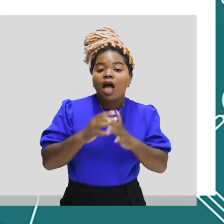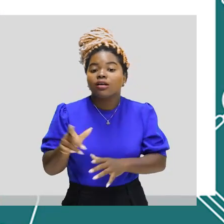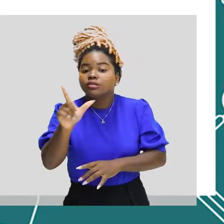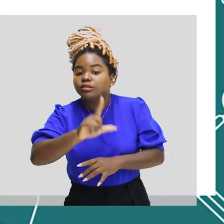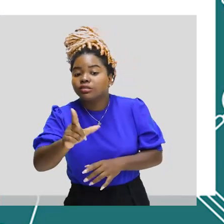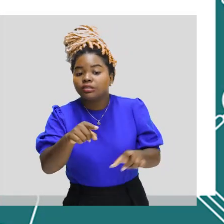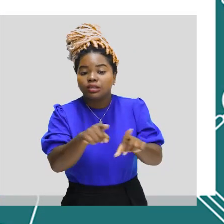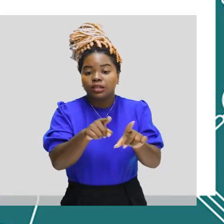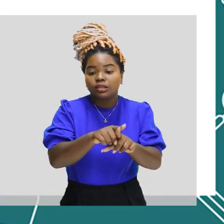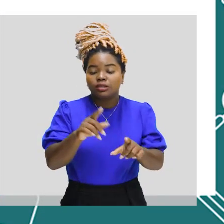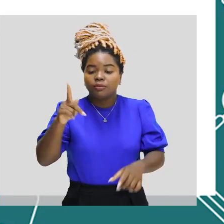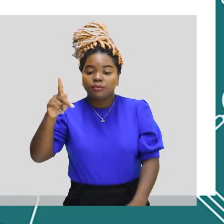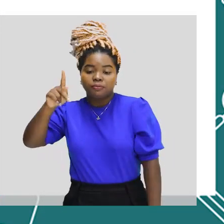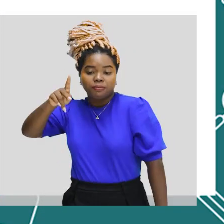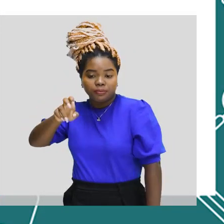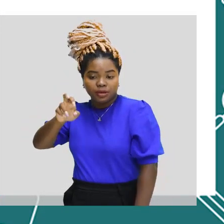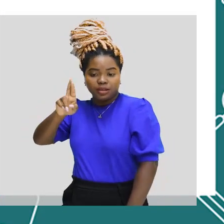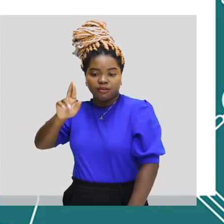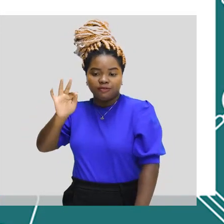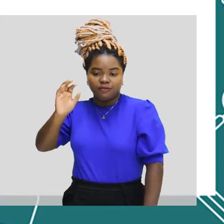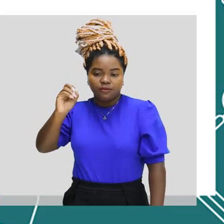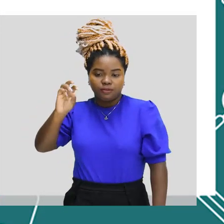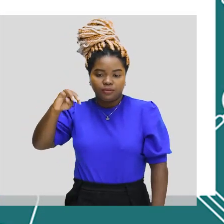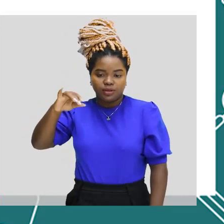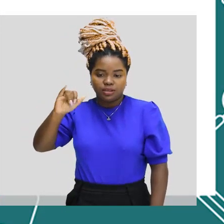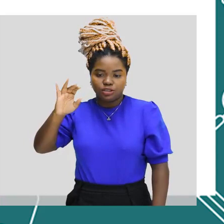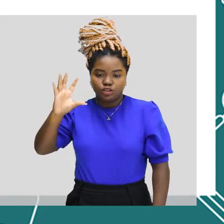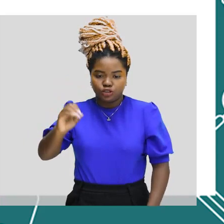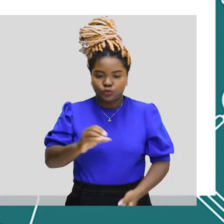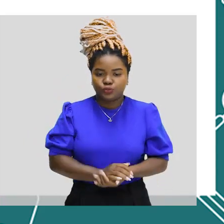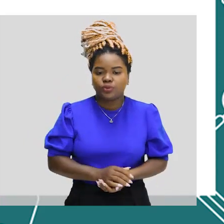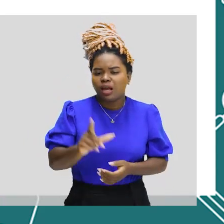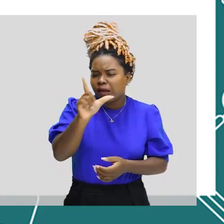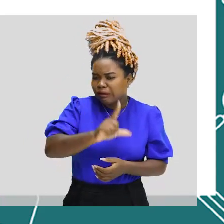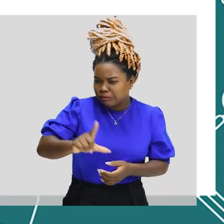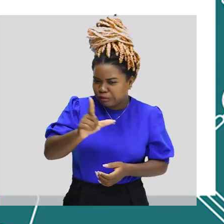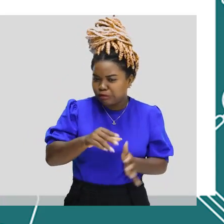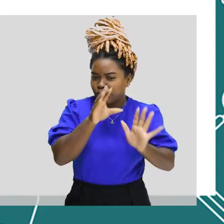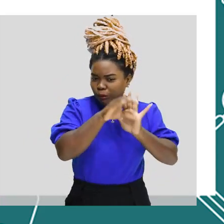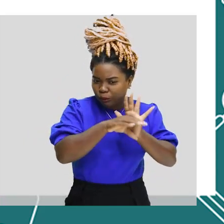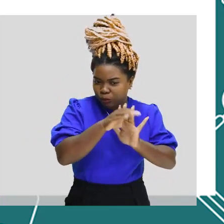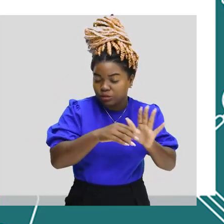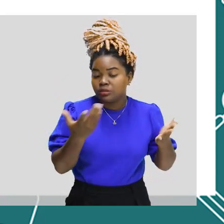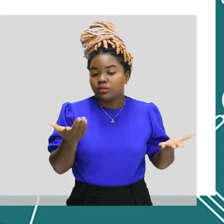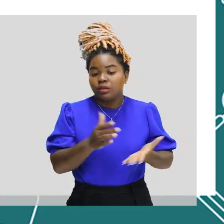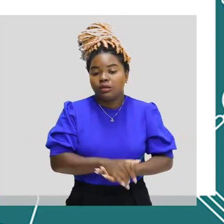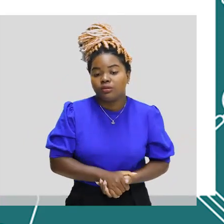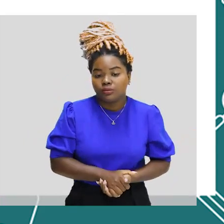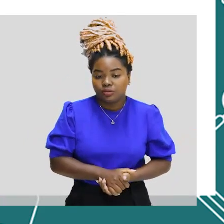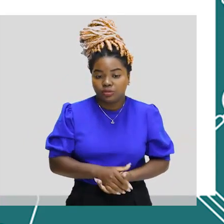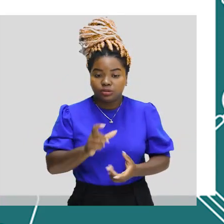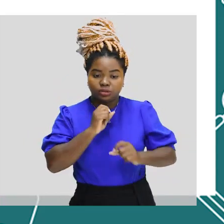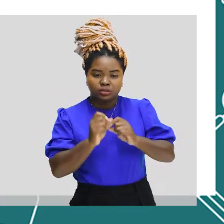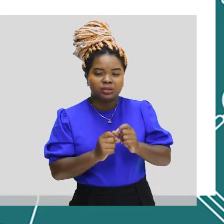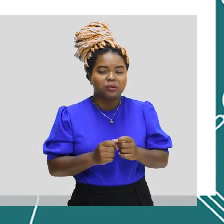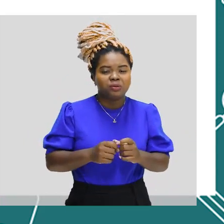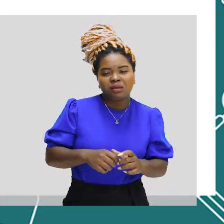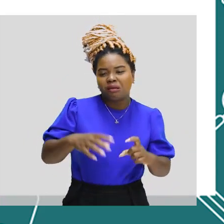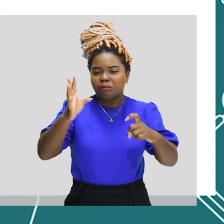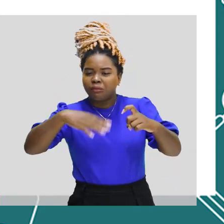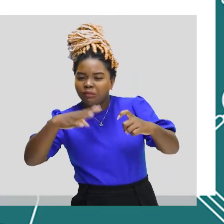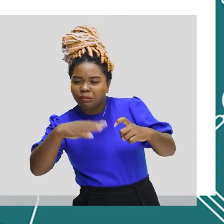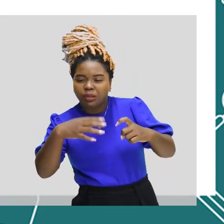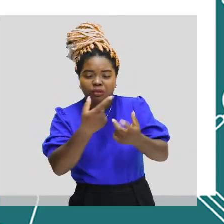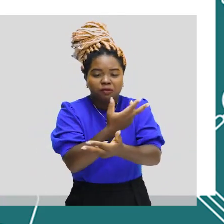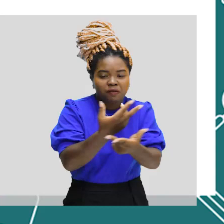artes performáticas. Né? Do latim litera, né? A literatura faz parte desse conceito. Trata do épico, da lenda, mito,